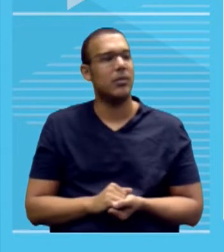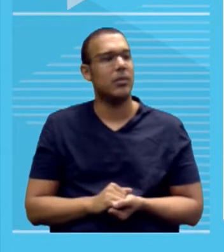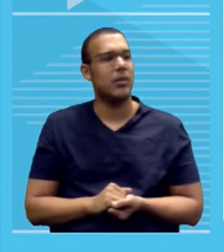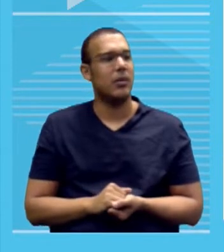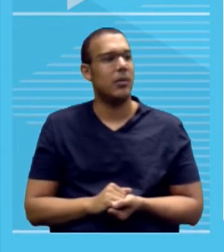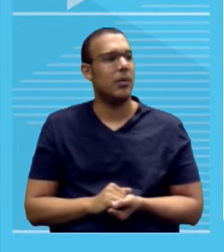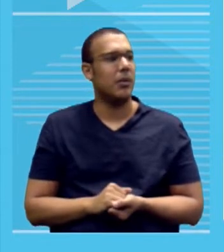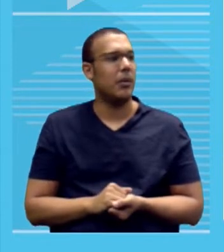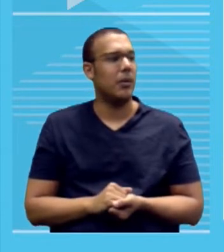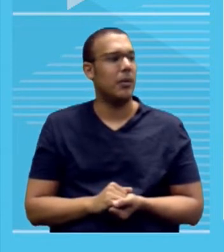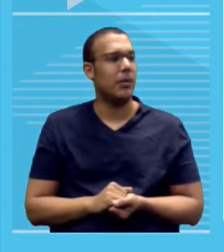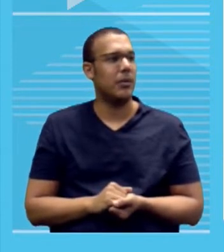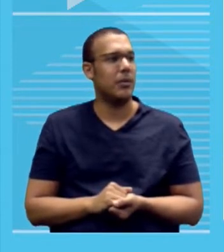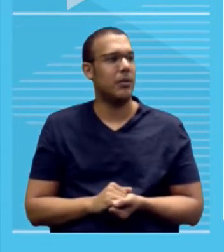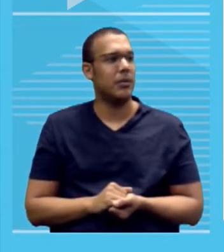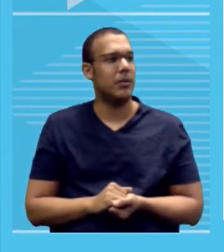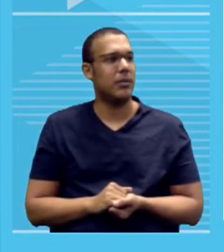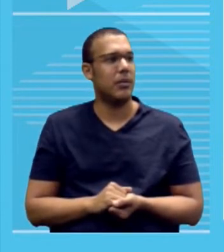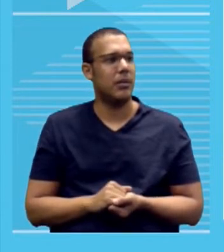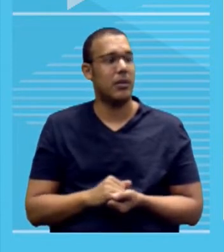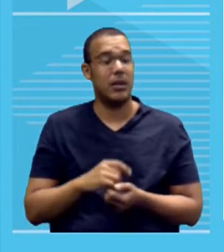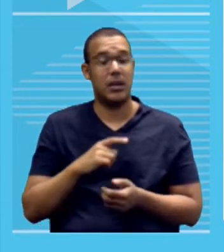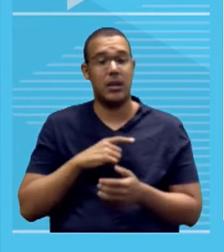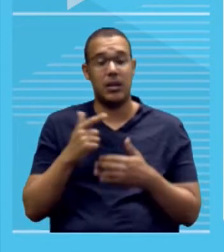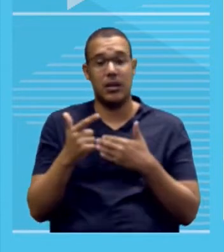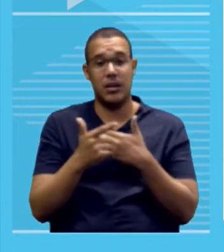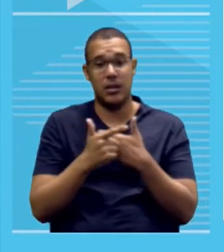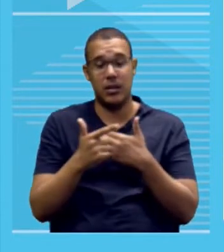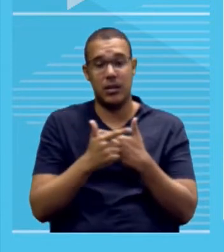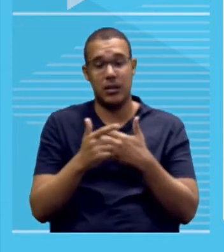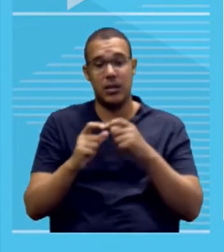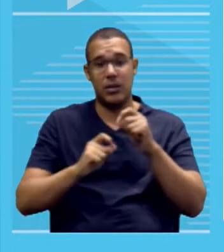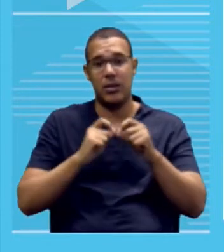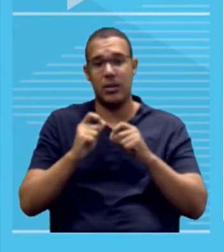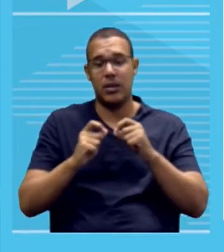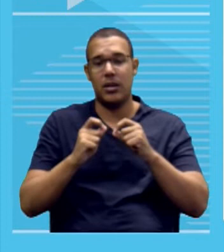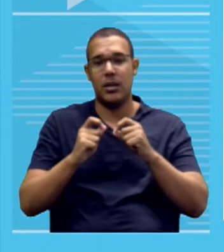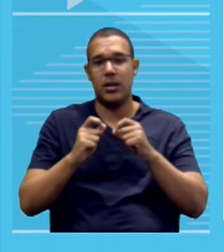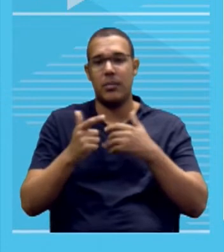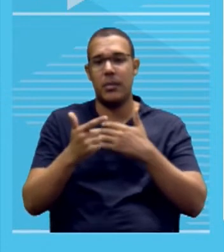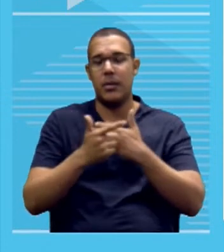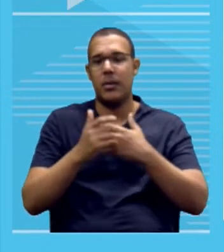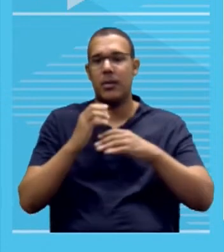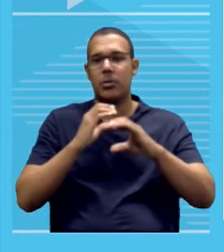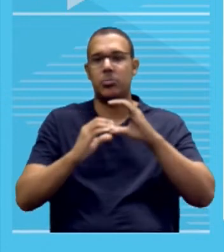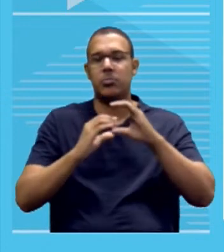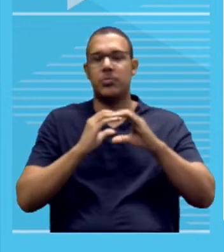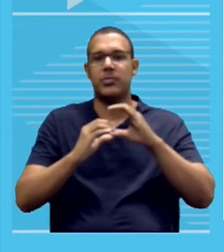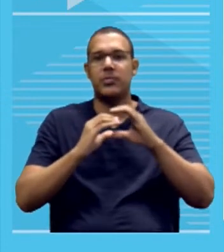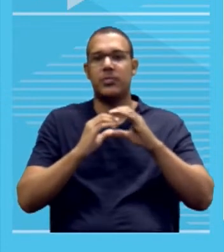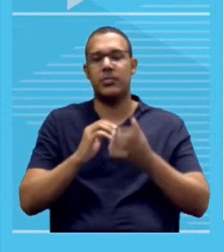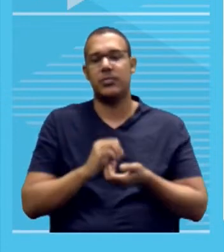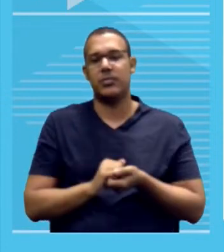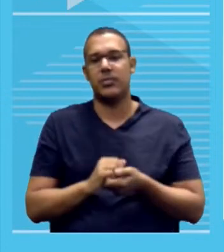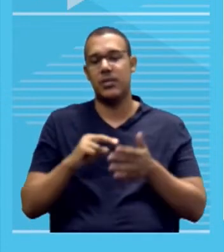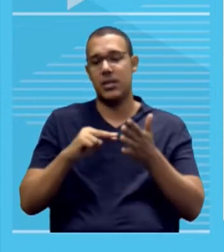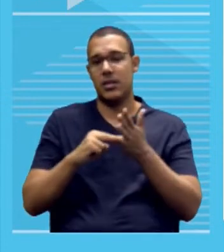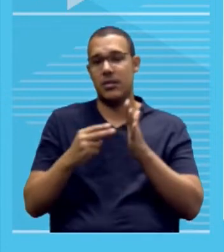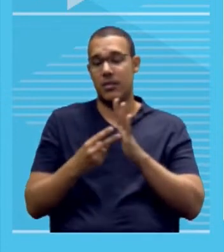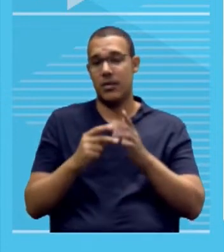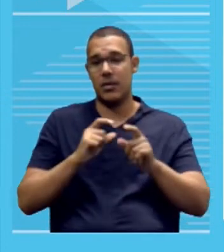cultural e possuindo função como negativa Isso significa